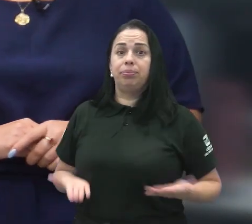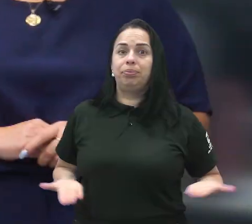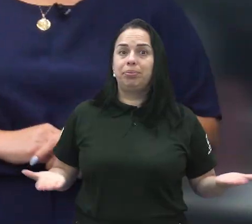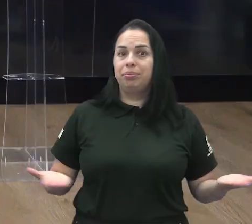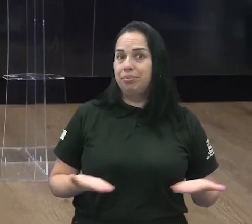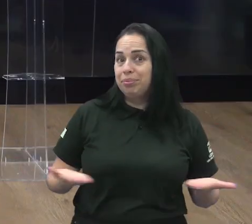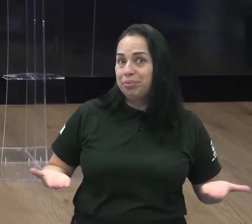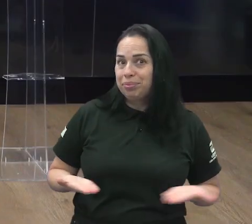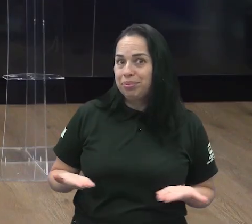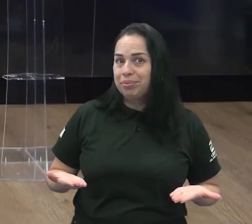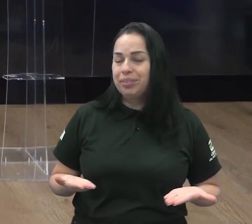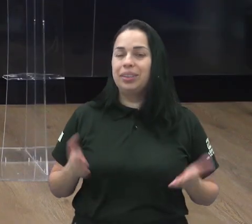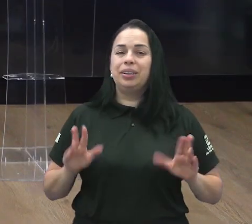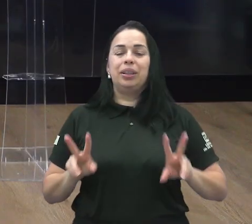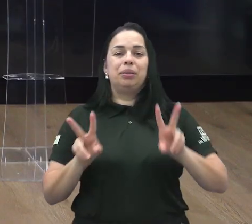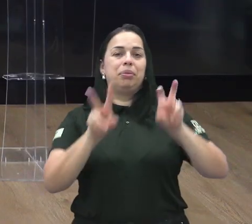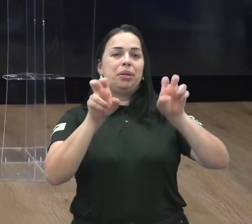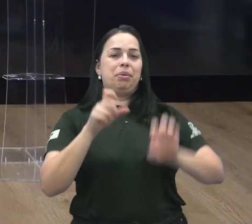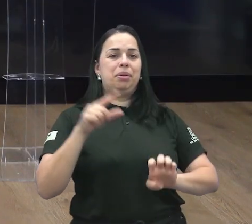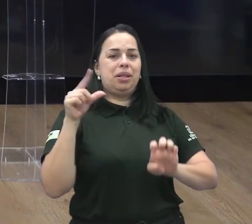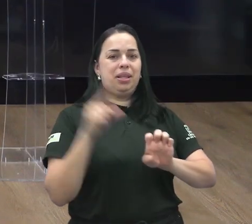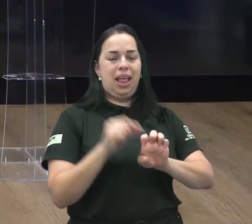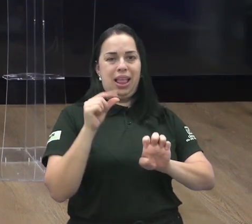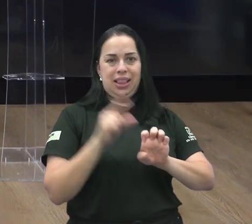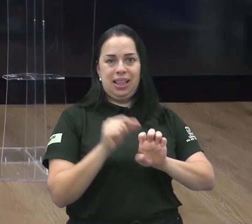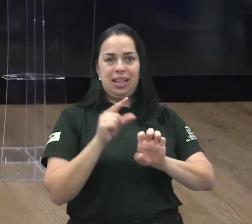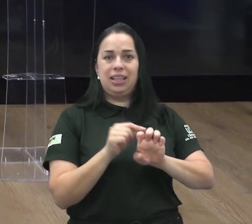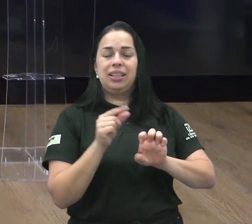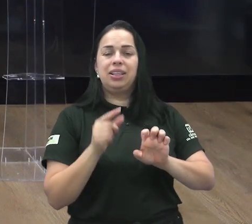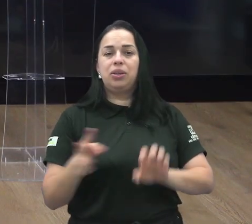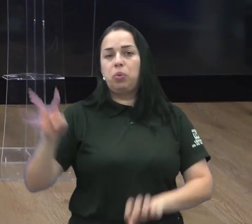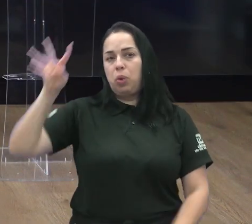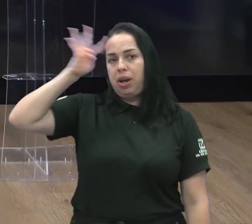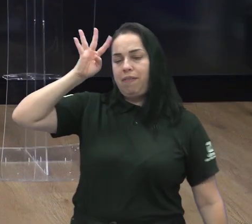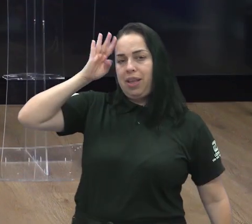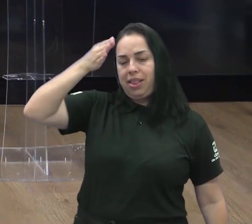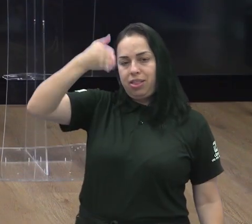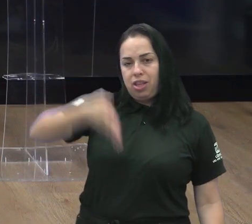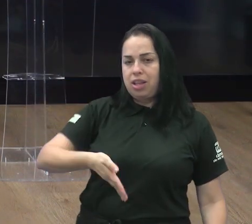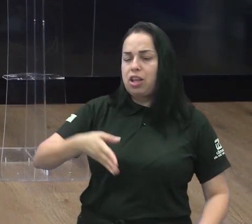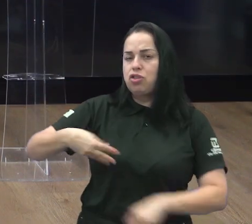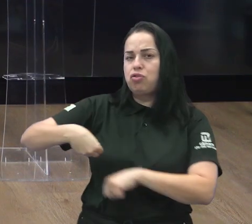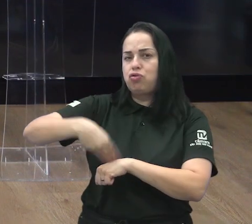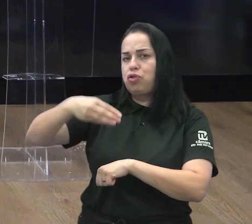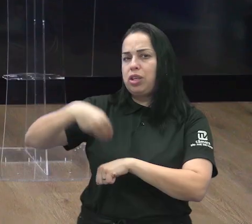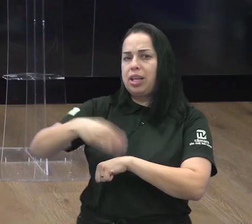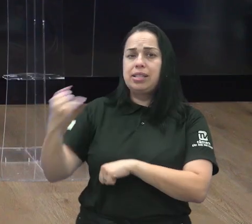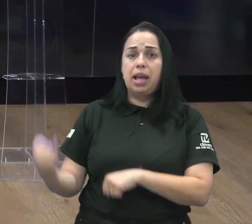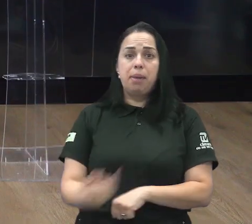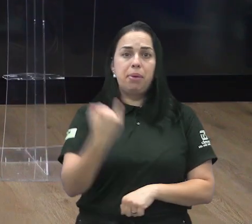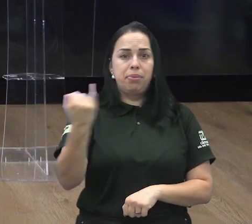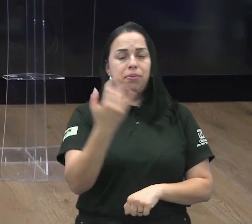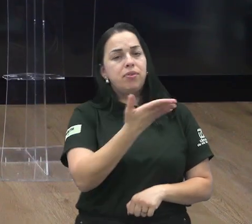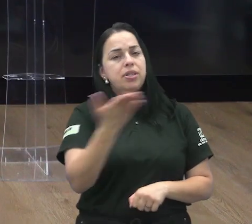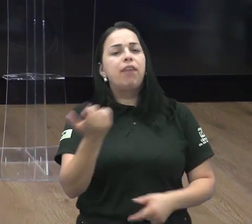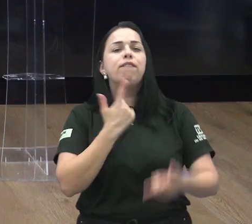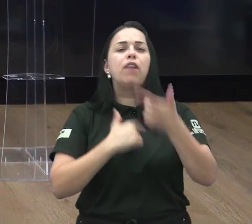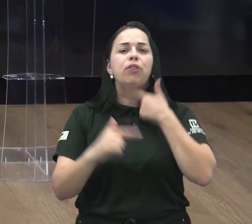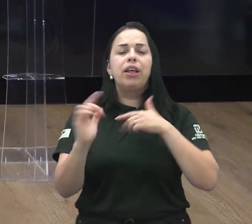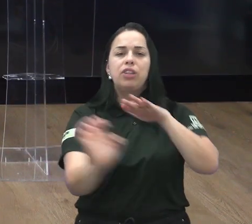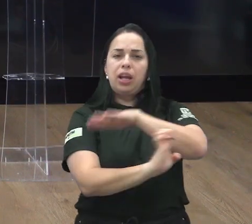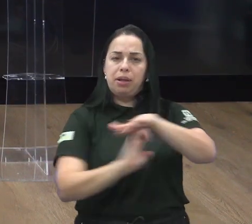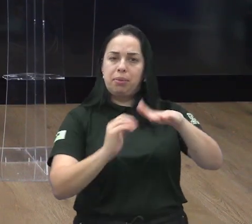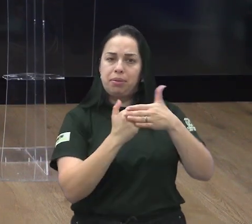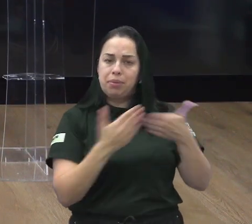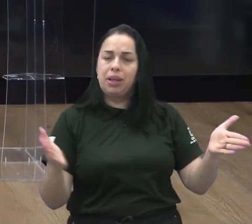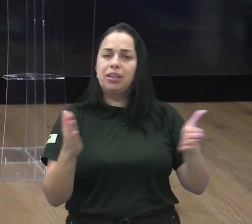causa. Bom, agora é hora de falar de empreendedorismo aqui no Boletim. Toda quarta-feira trazemos dicas valiosas para